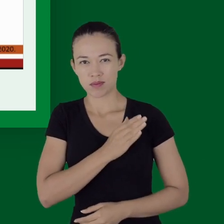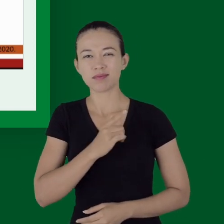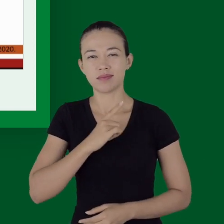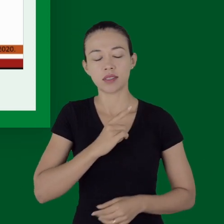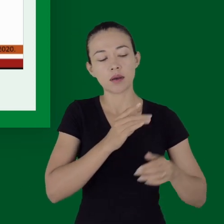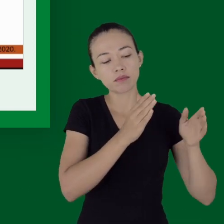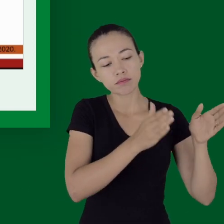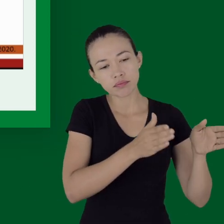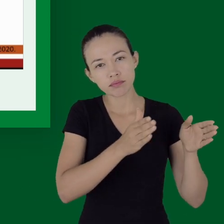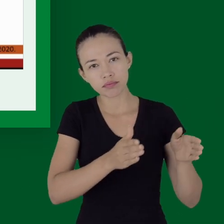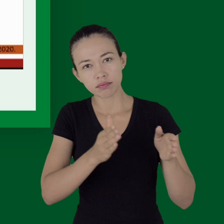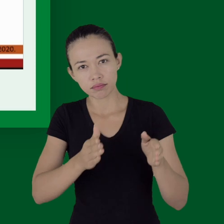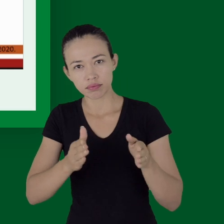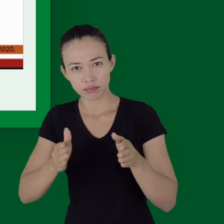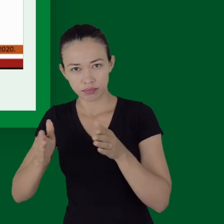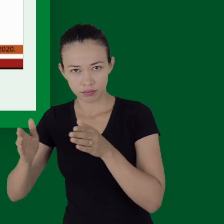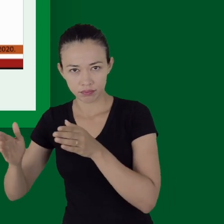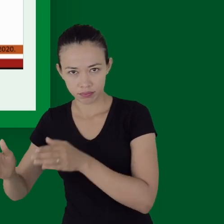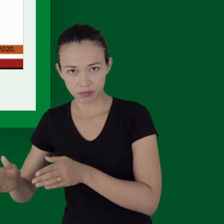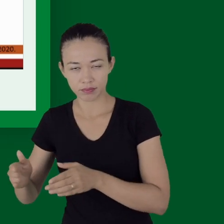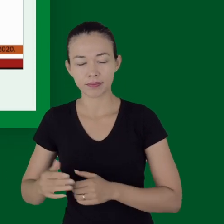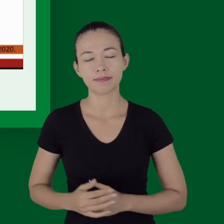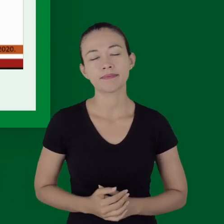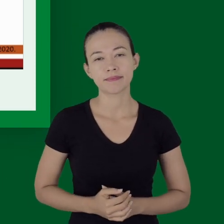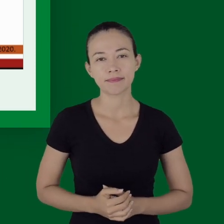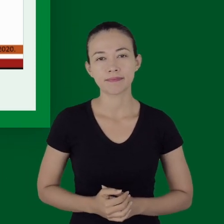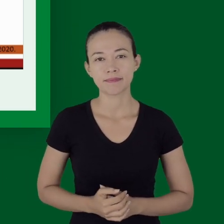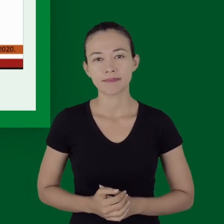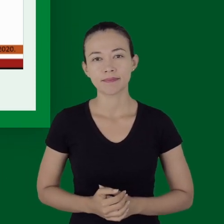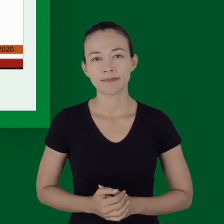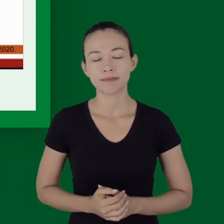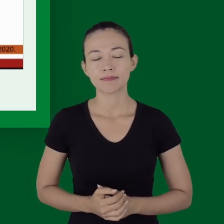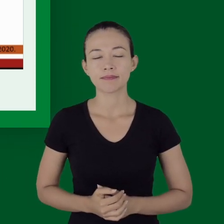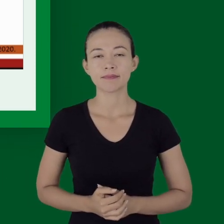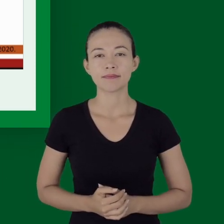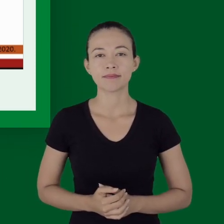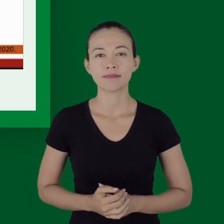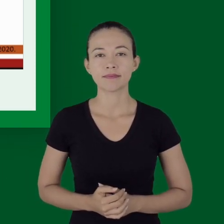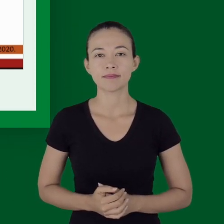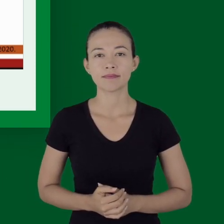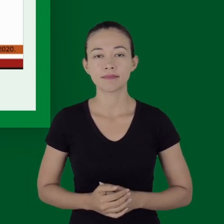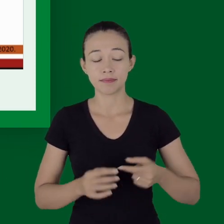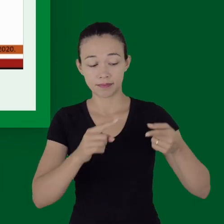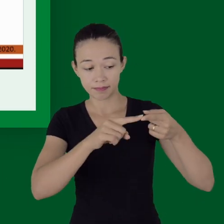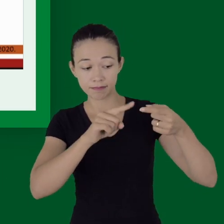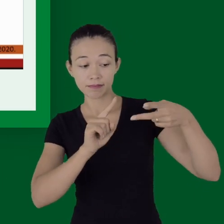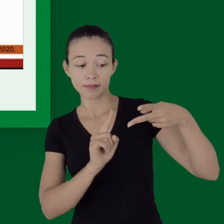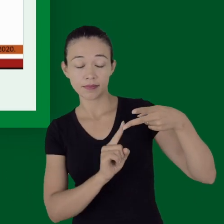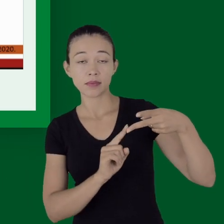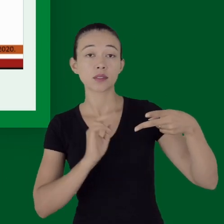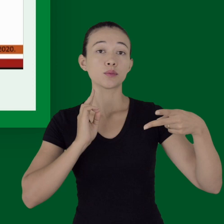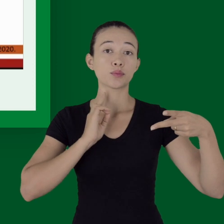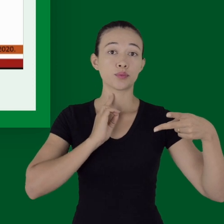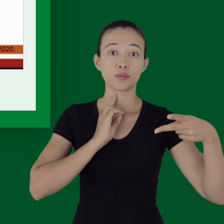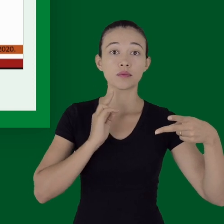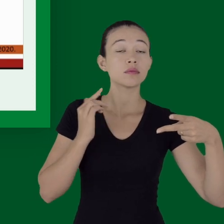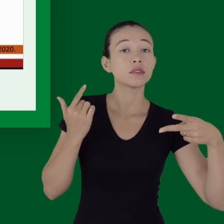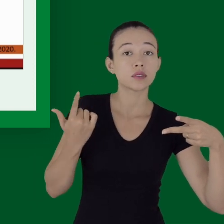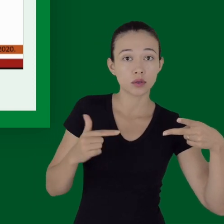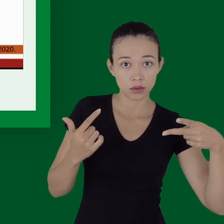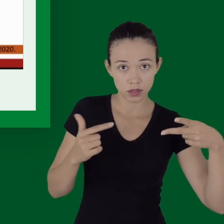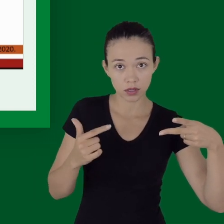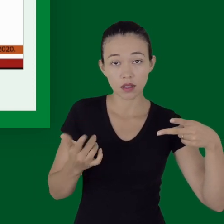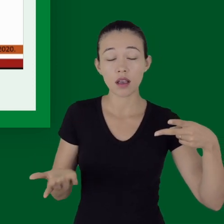fluxograma a seguir, vocês têm aula de taquiarritmia aí para ver. No caso da taquicardia ventricular sem pulso, a gente